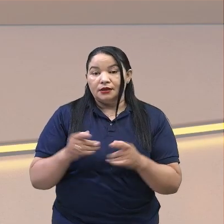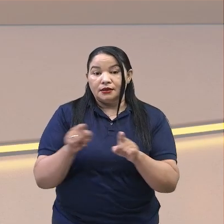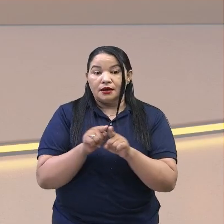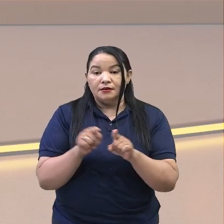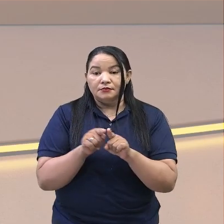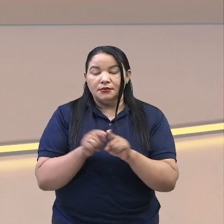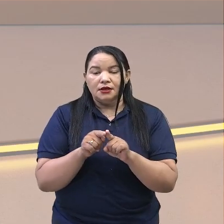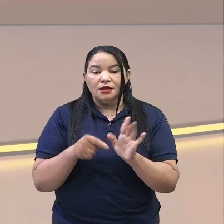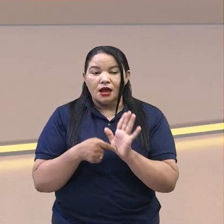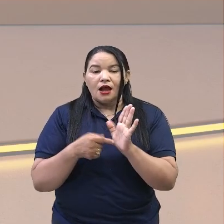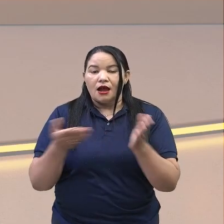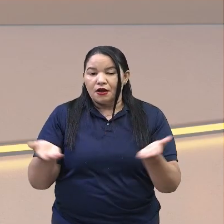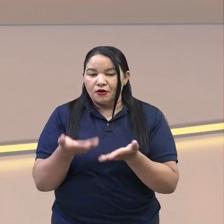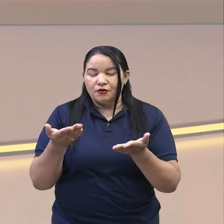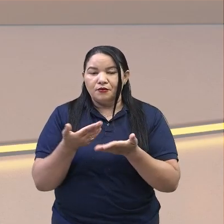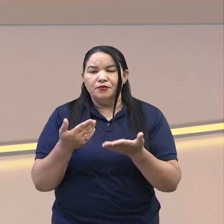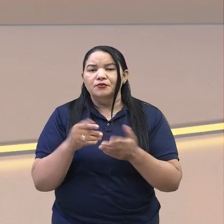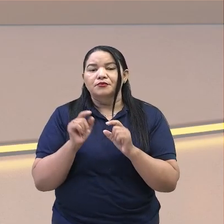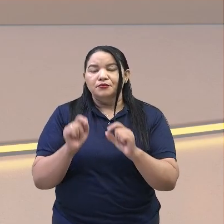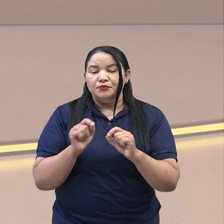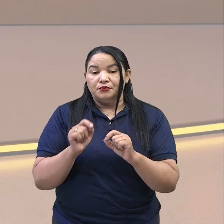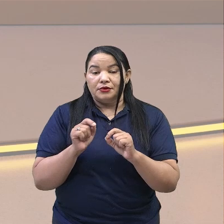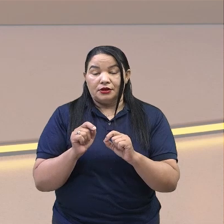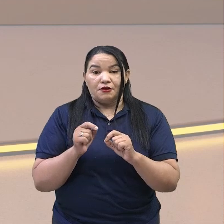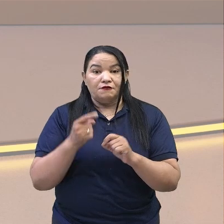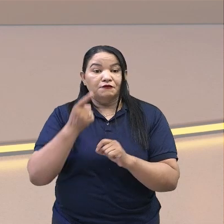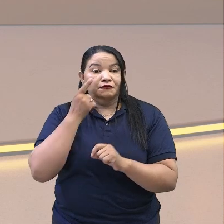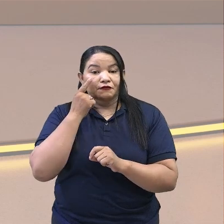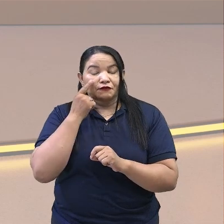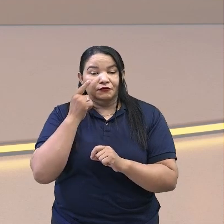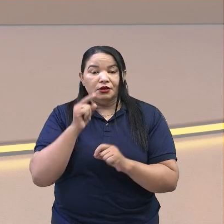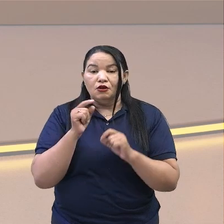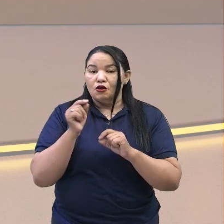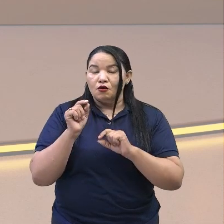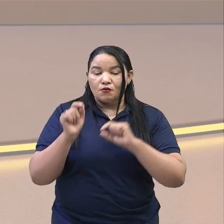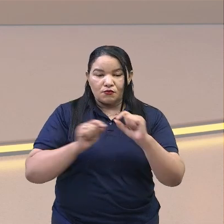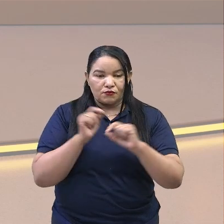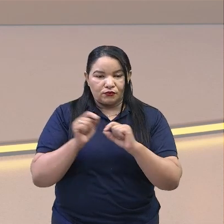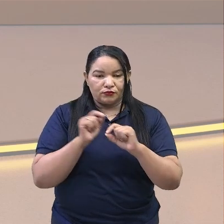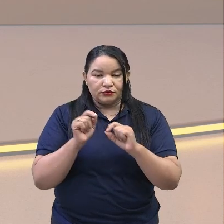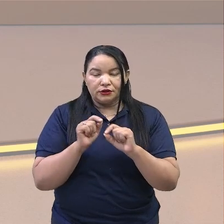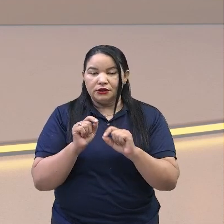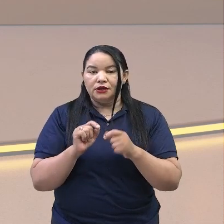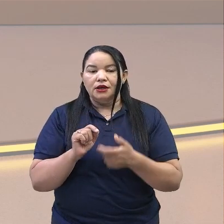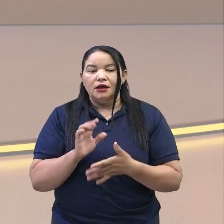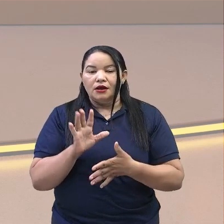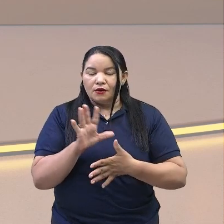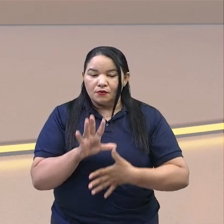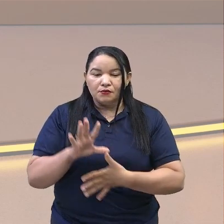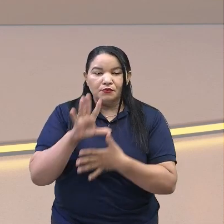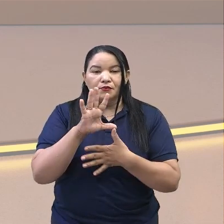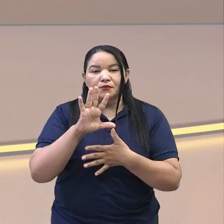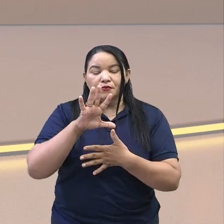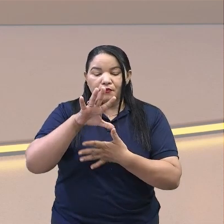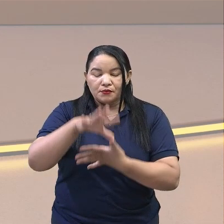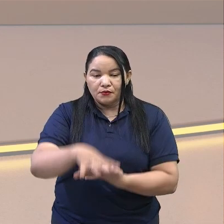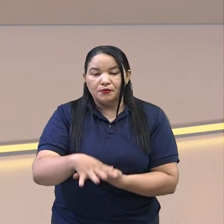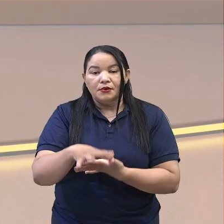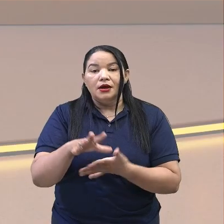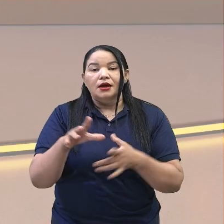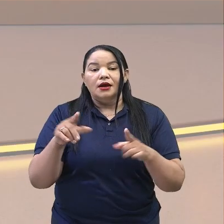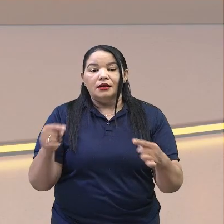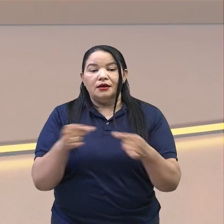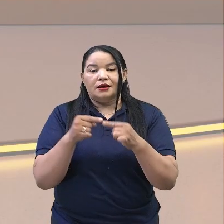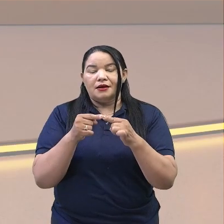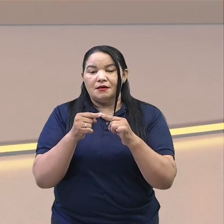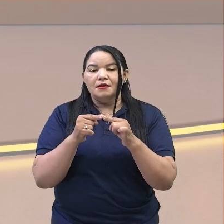dos gráficos e a gente vai buscar entender o que são os gráficos nesse primeiro momento e depois nós vamos caracterizar ali alguns